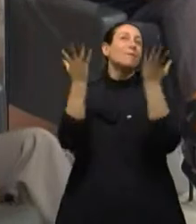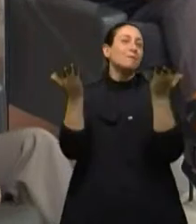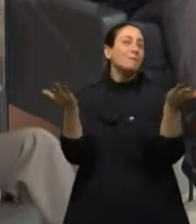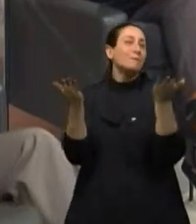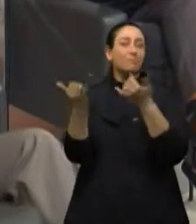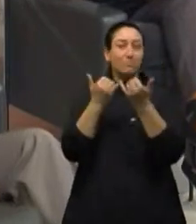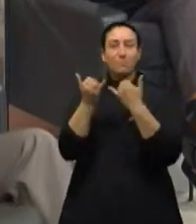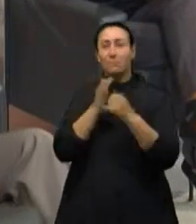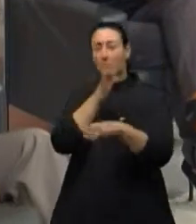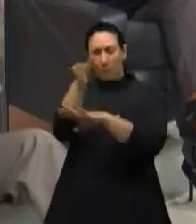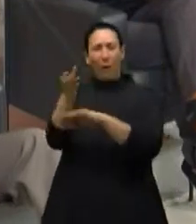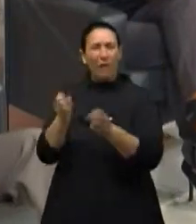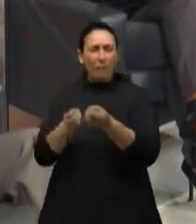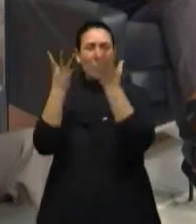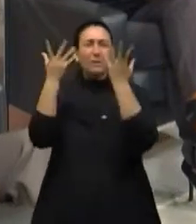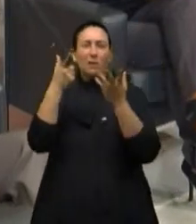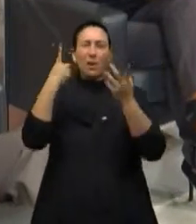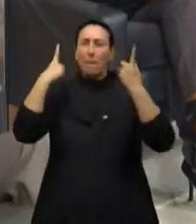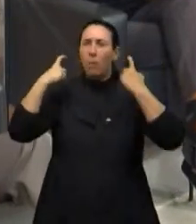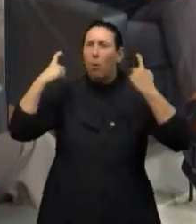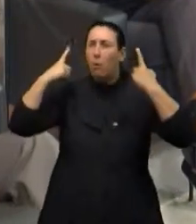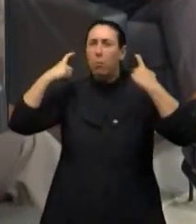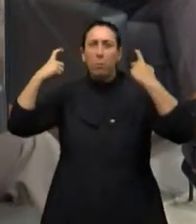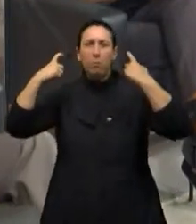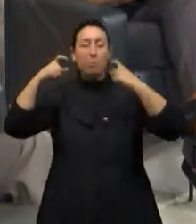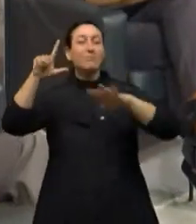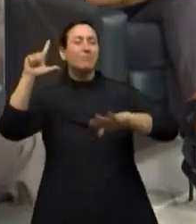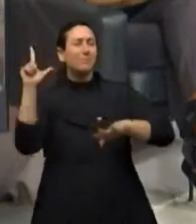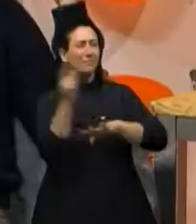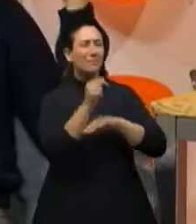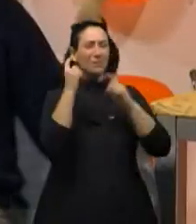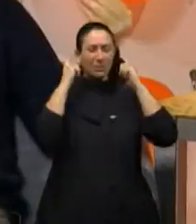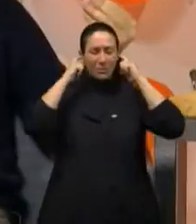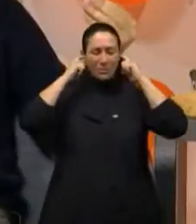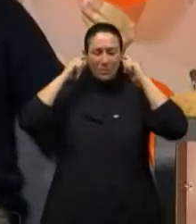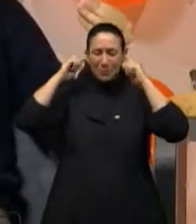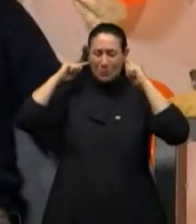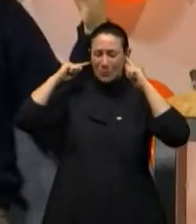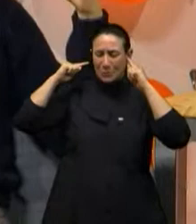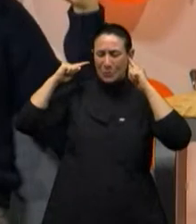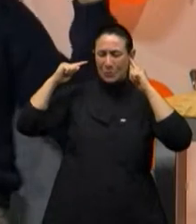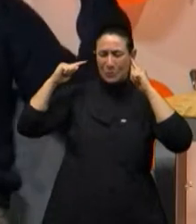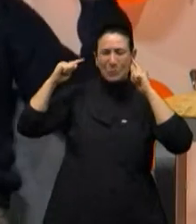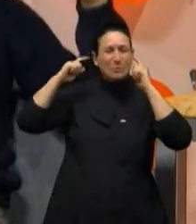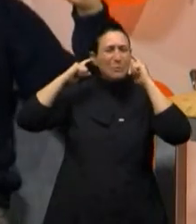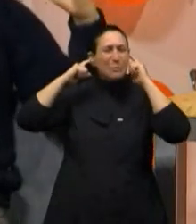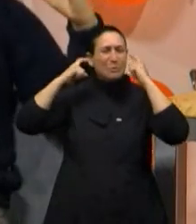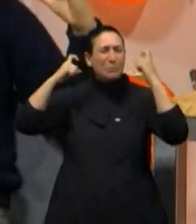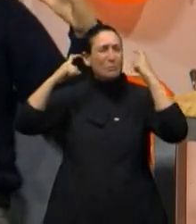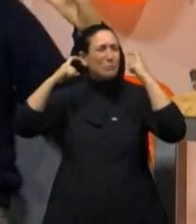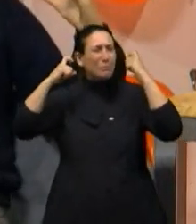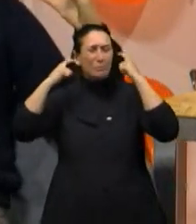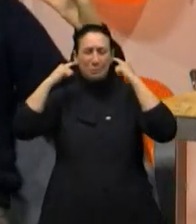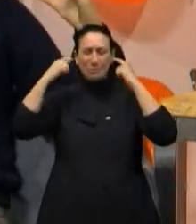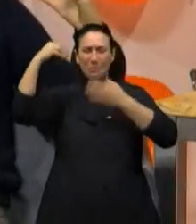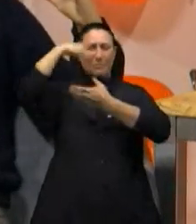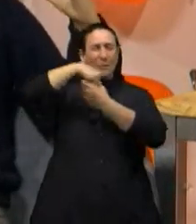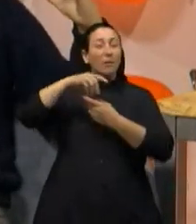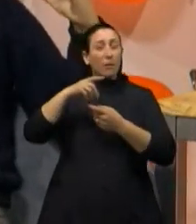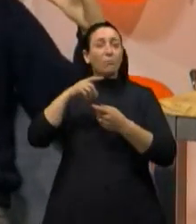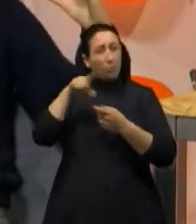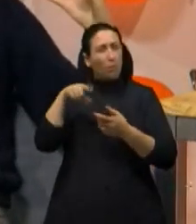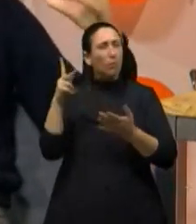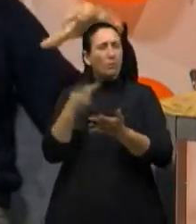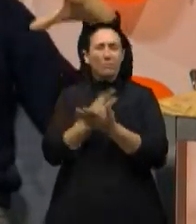sai um pouco zza escutando um barulho permanente Então vem o zumbido e até uma sensação de ouvir menos